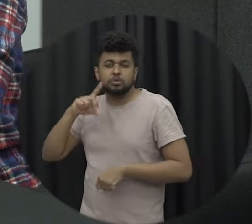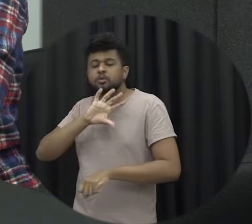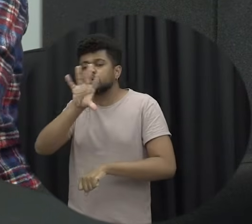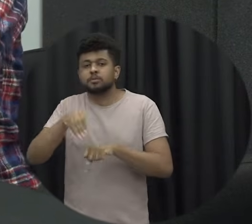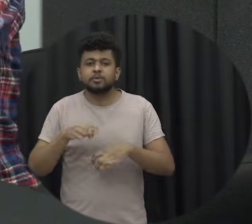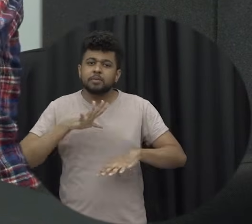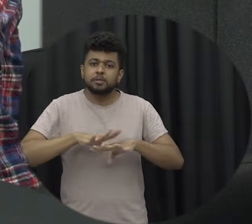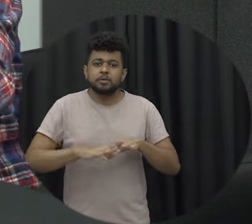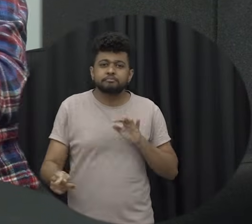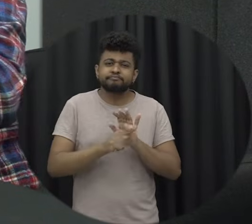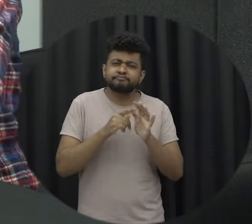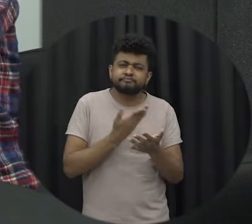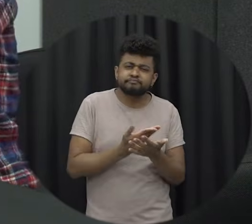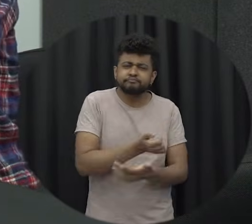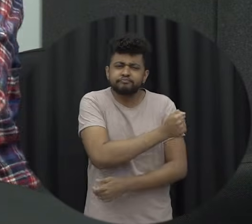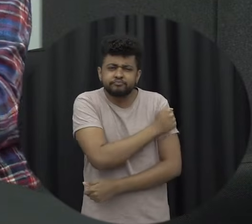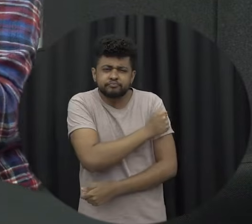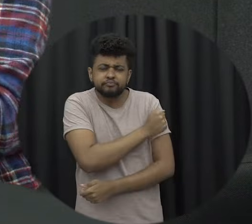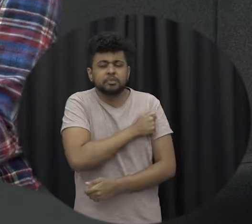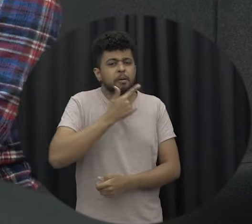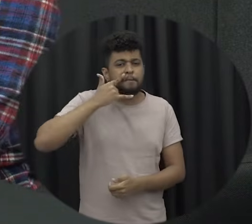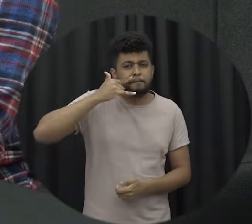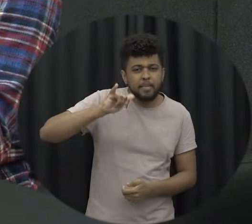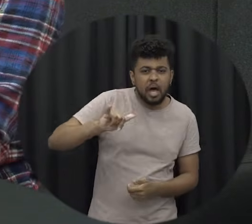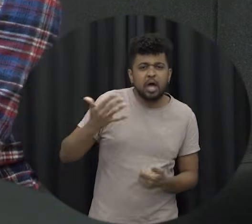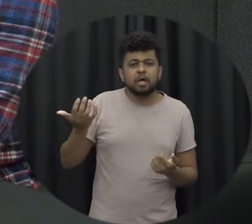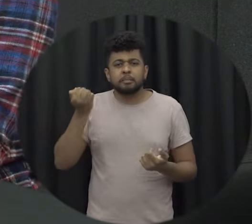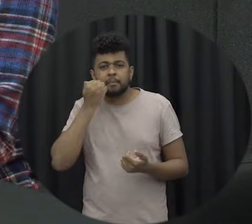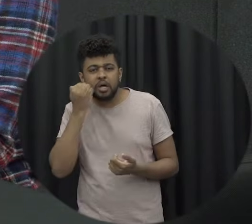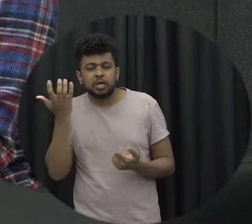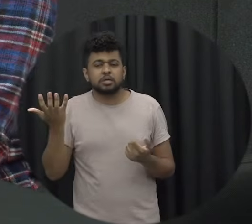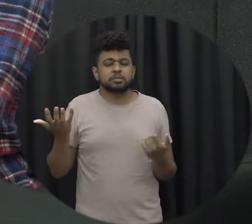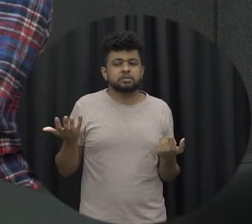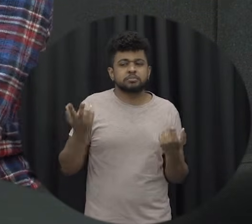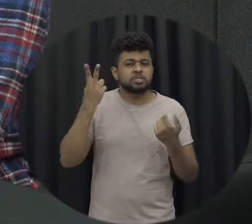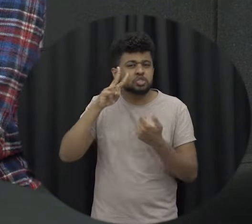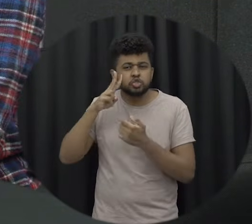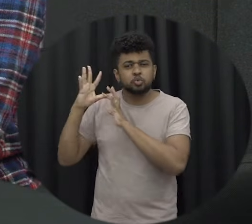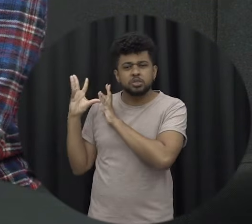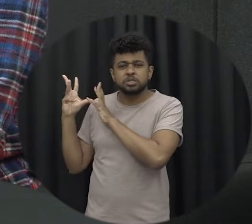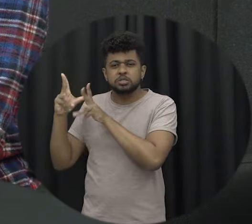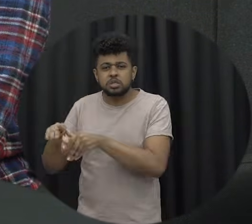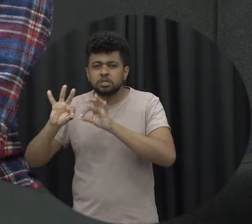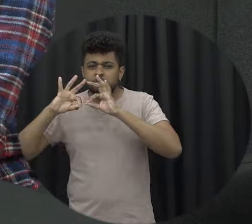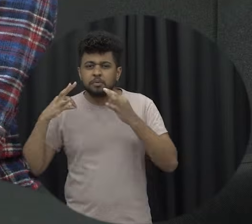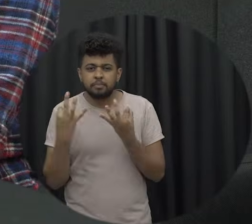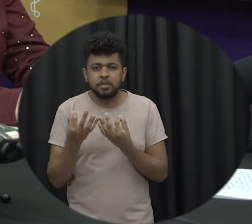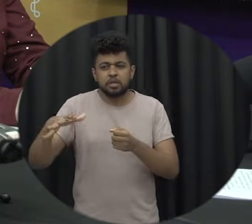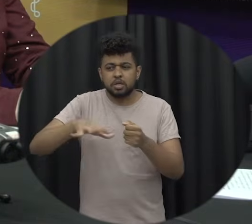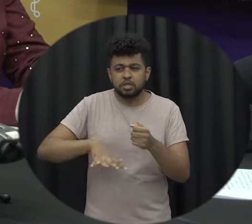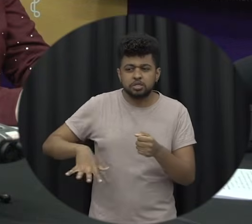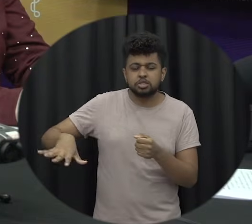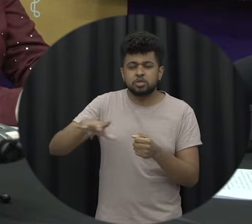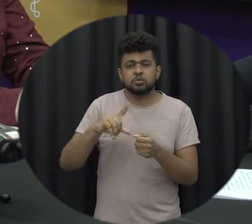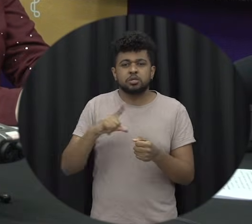seus pais, né, a historicidade da sua família, da sua região, possui conhecimento matemático. A gente